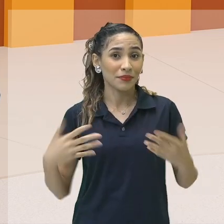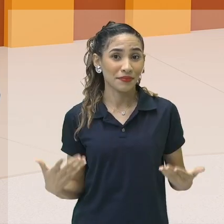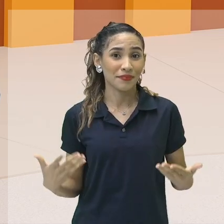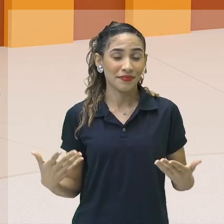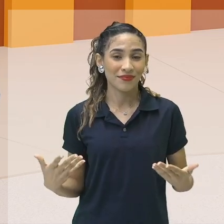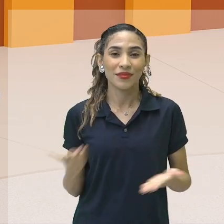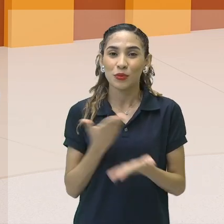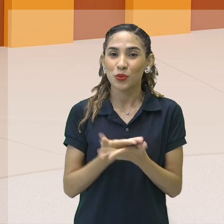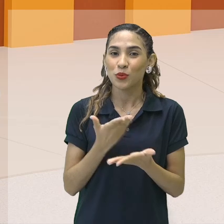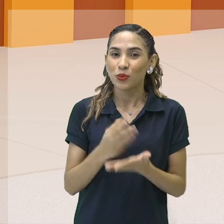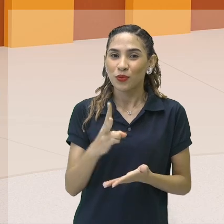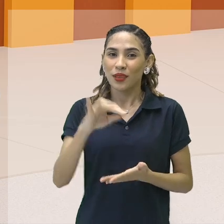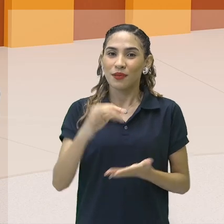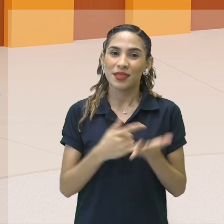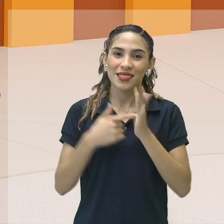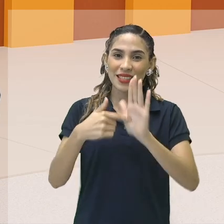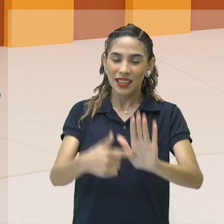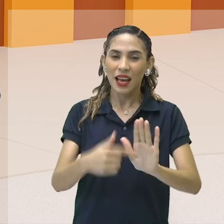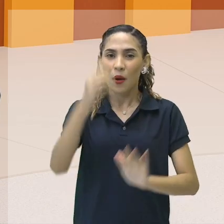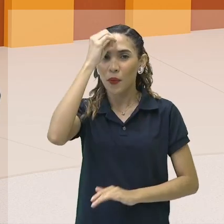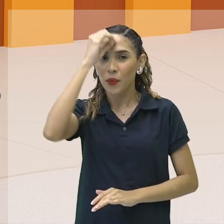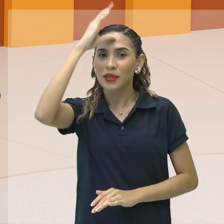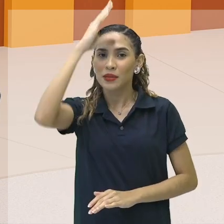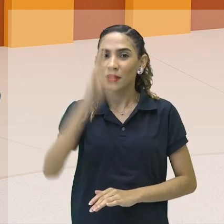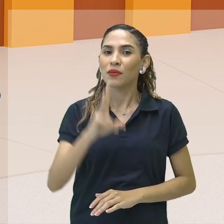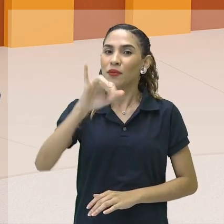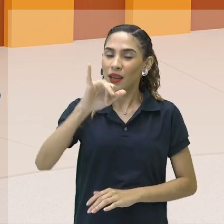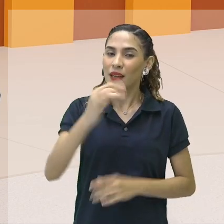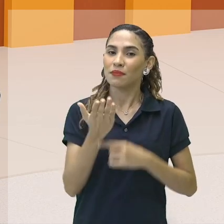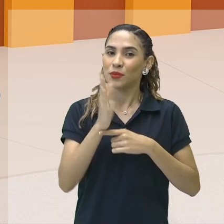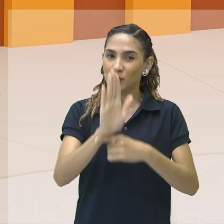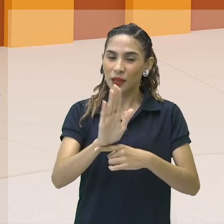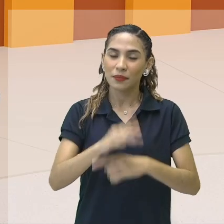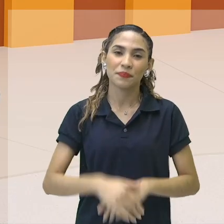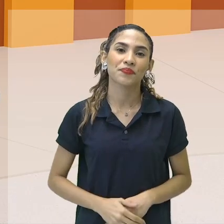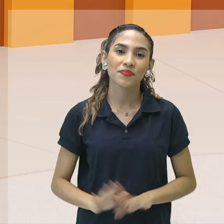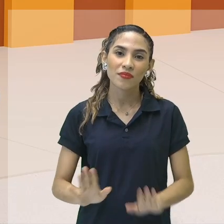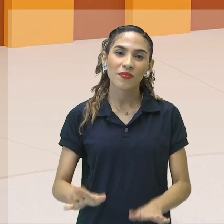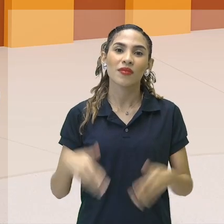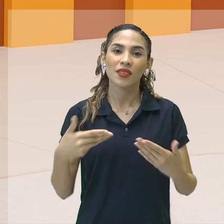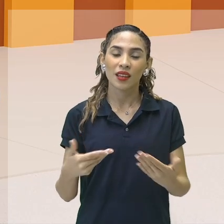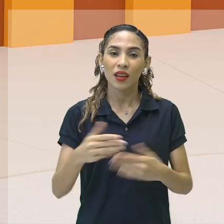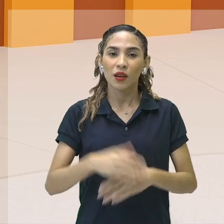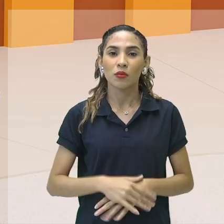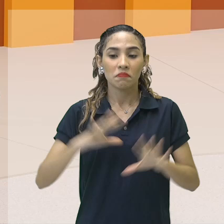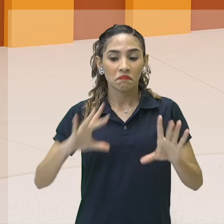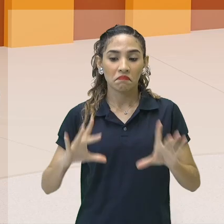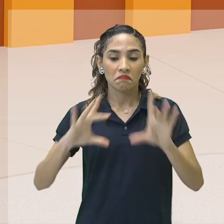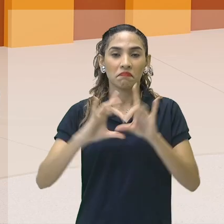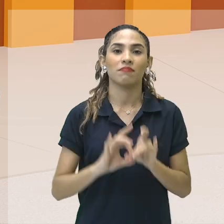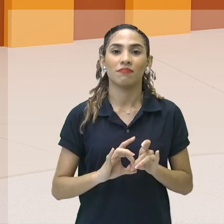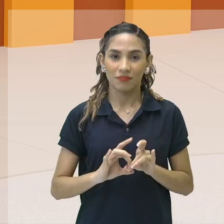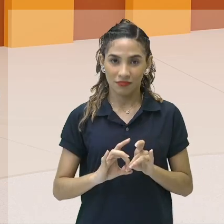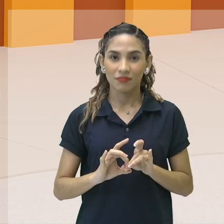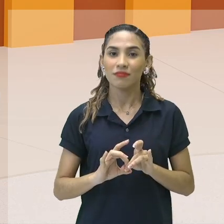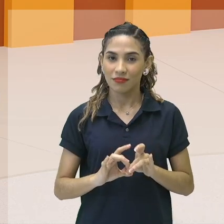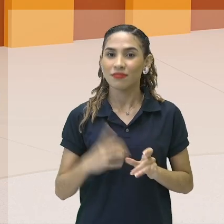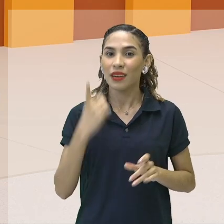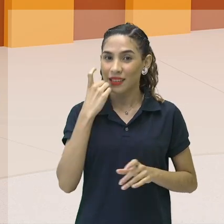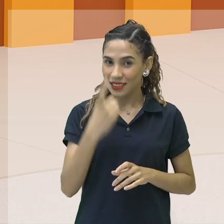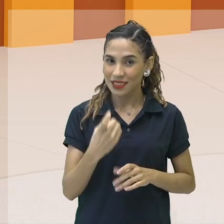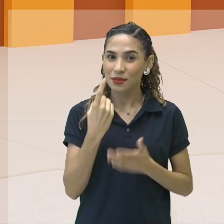traz para nós, olha o que o conhecimento traz para nós. Então eles estão conectados ali. Muito interessante essa